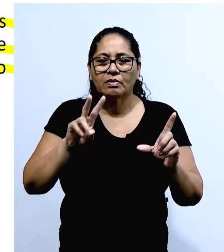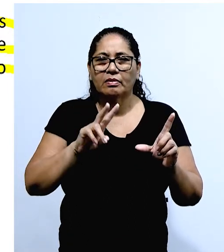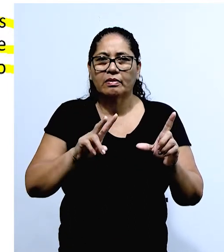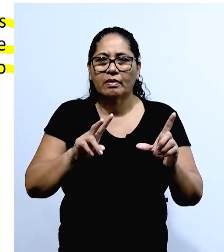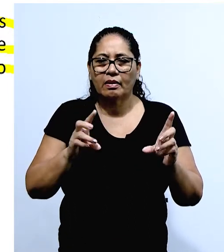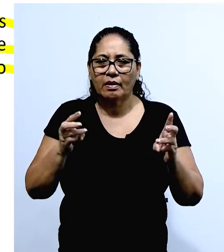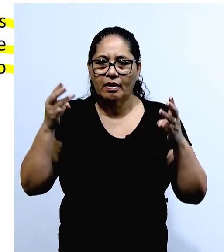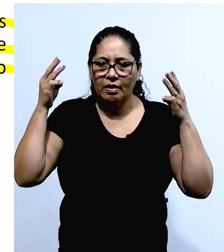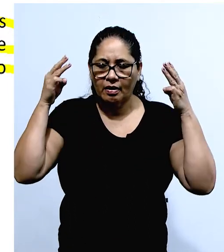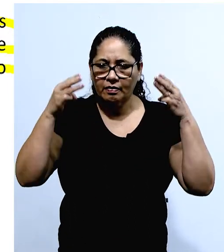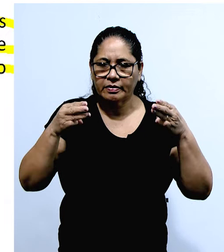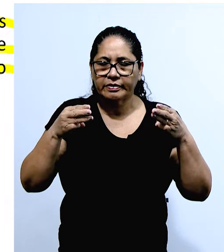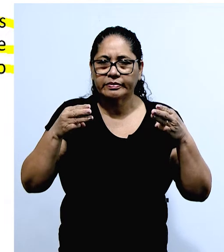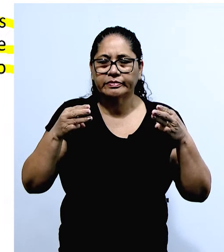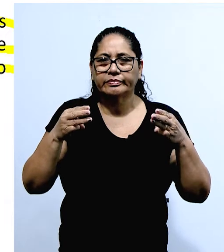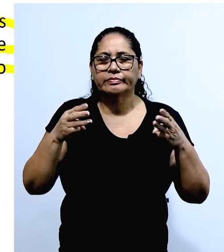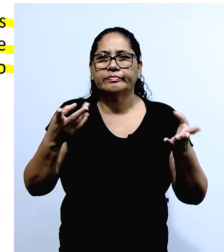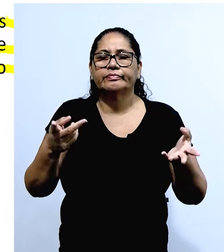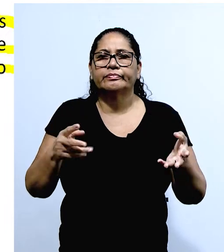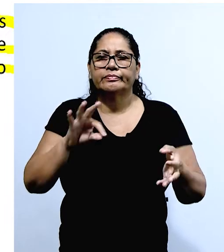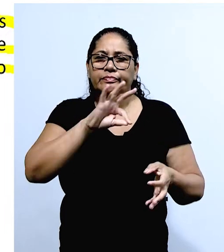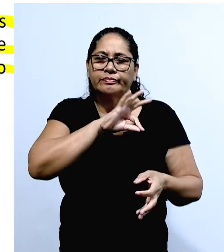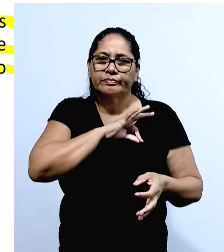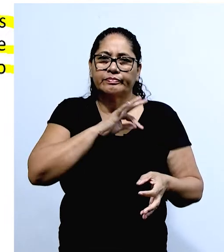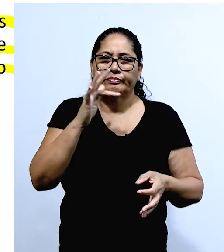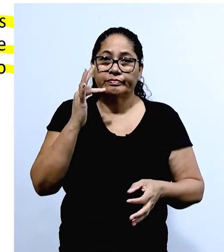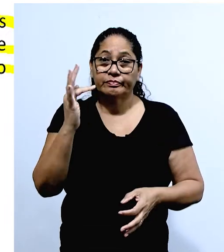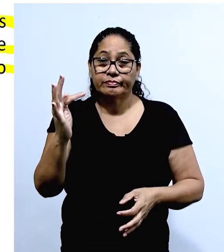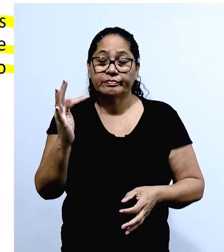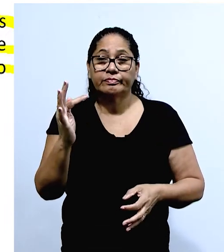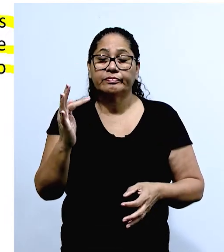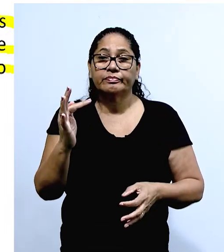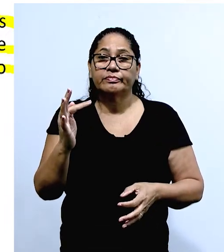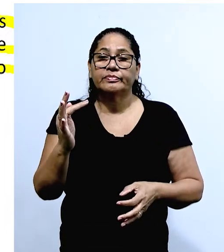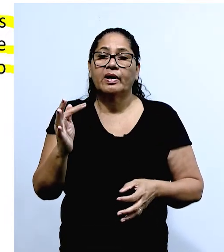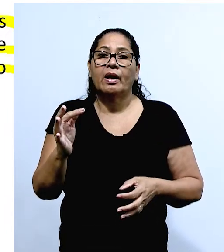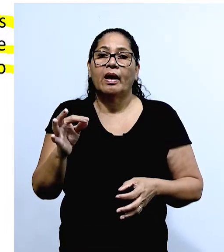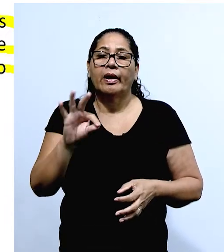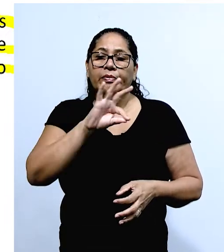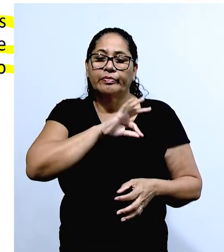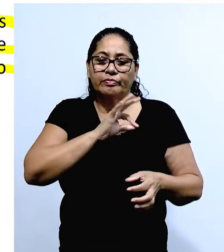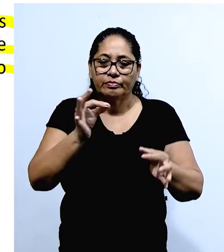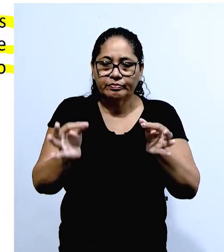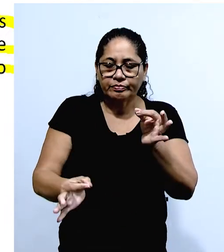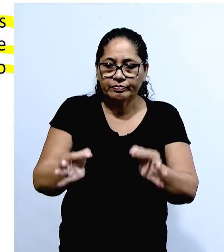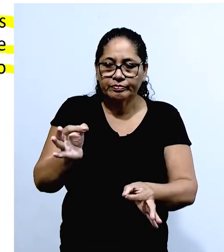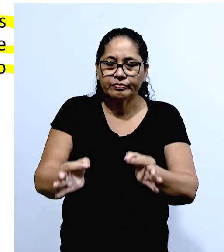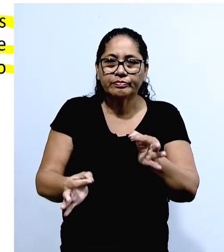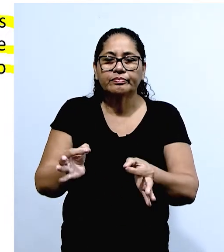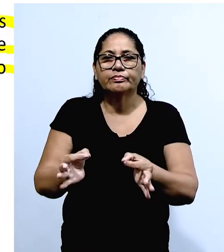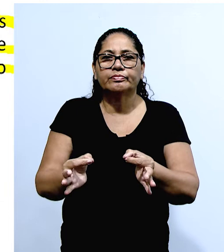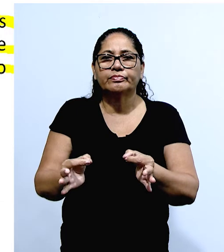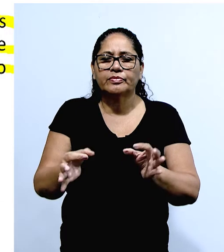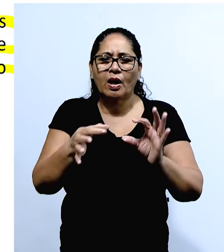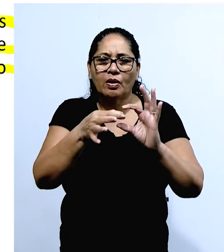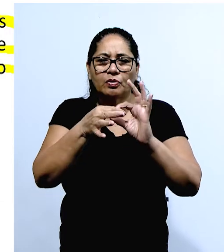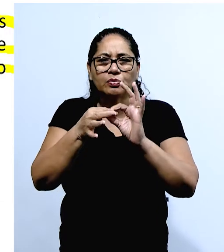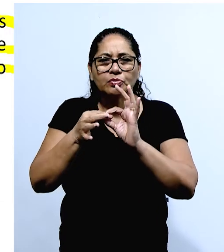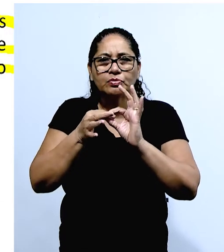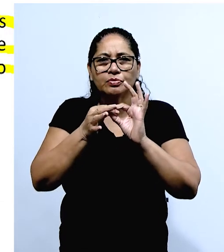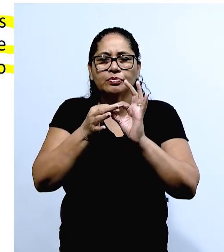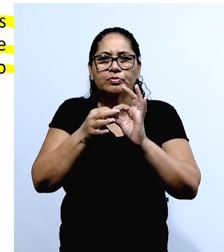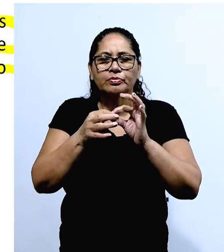missão da Polícia Federal, exercer as atribuições de polícia judiciária e administrativa da União a